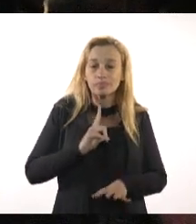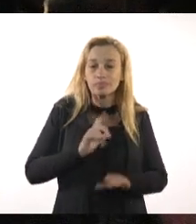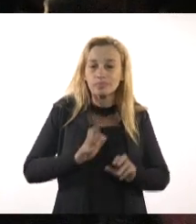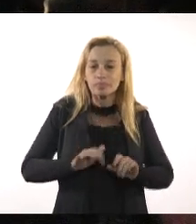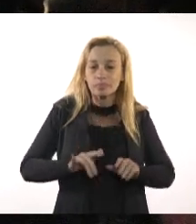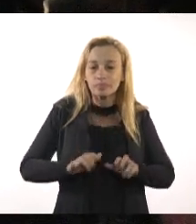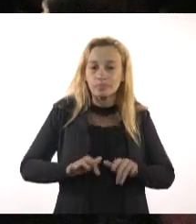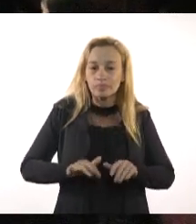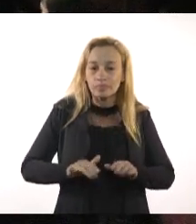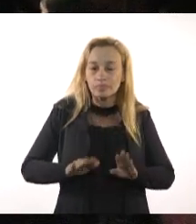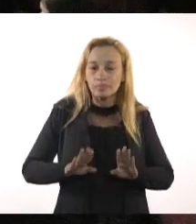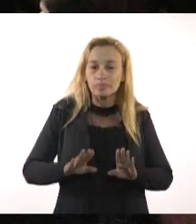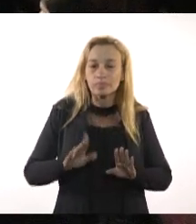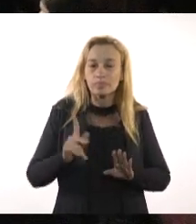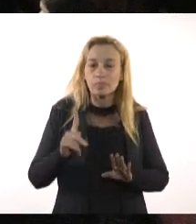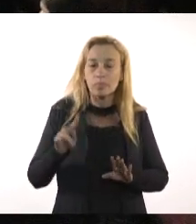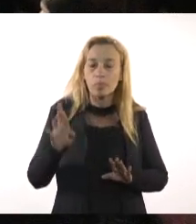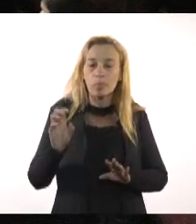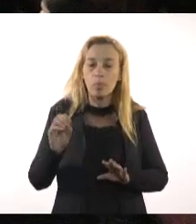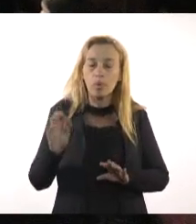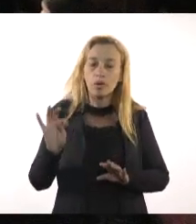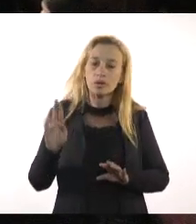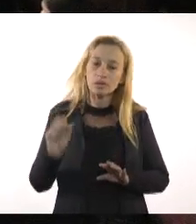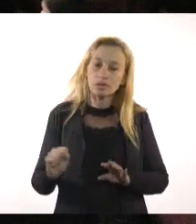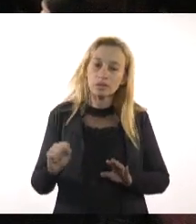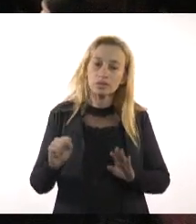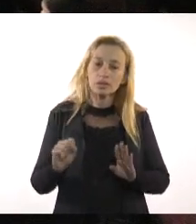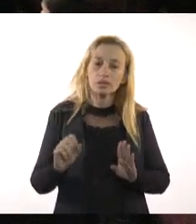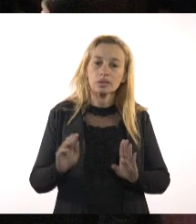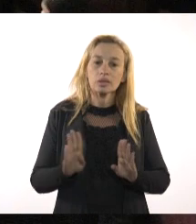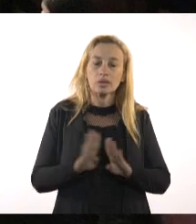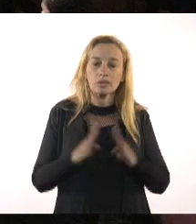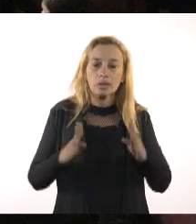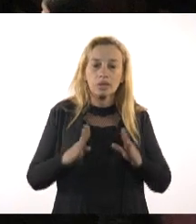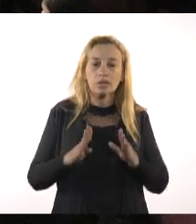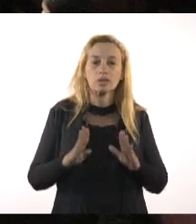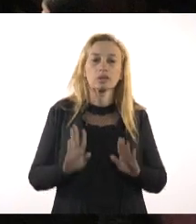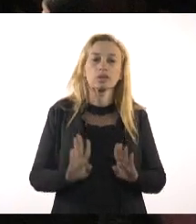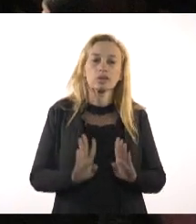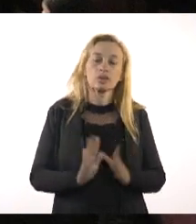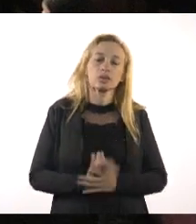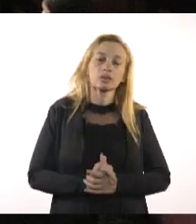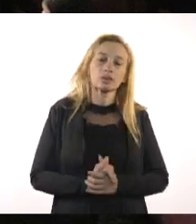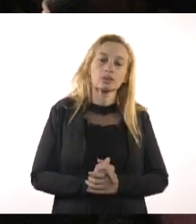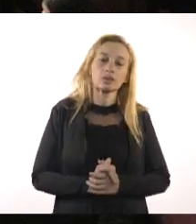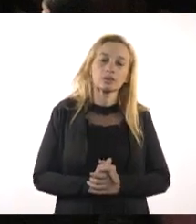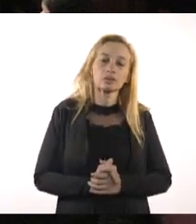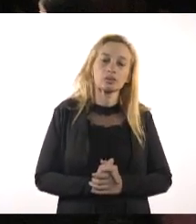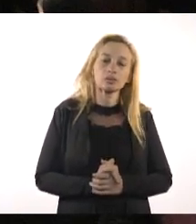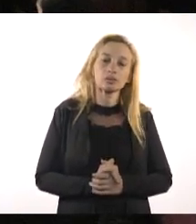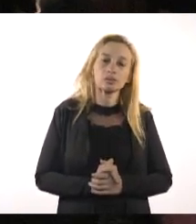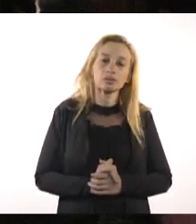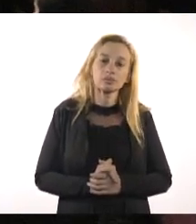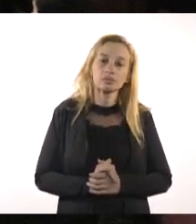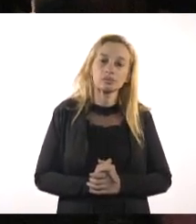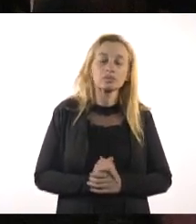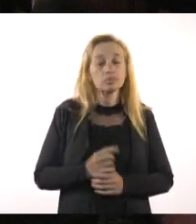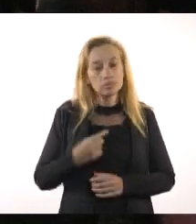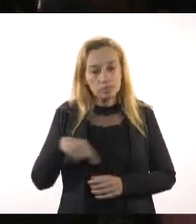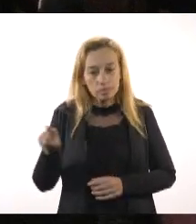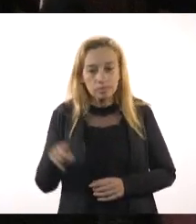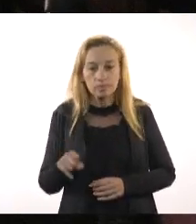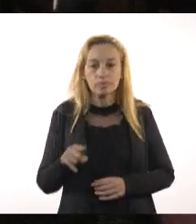computadores, portas abertas para aquele último dos últimos, que então vão para lá